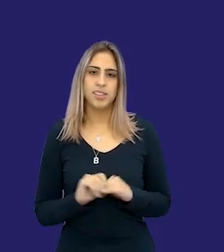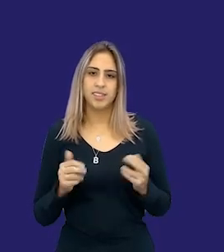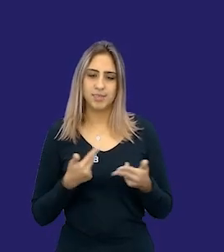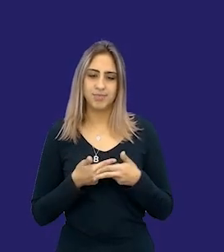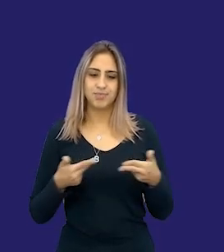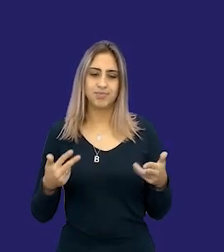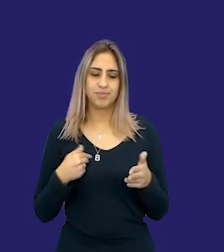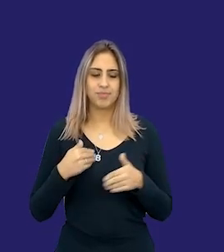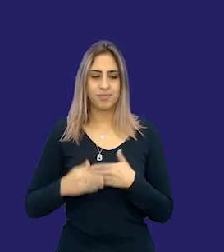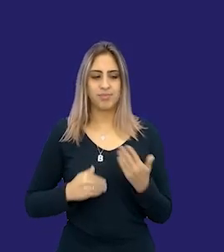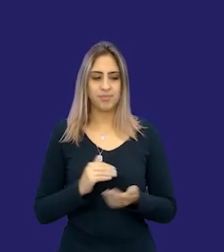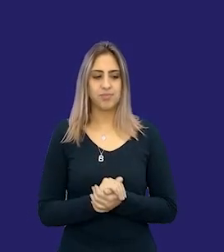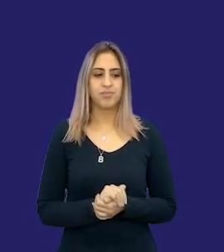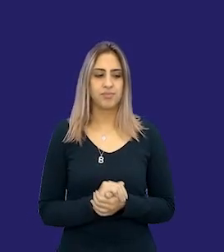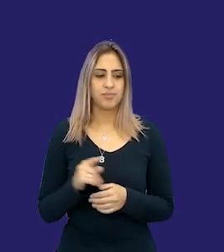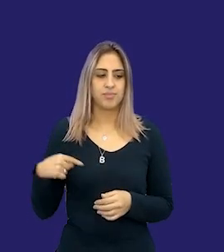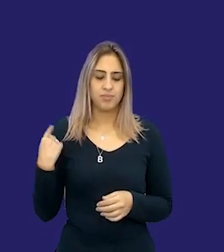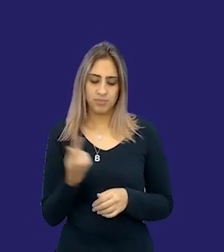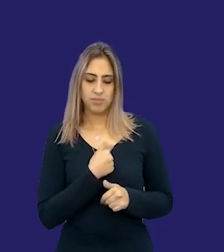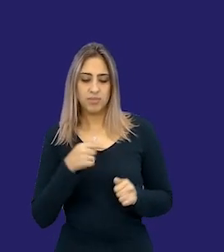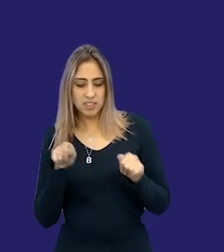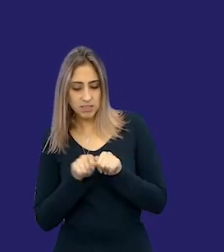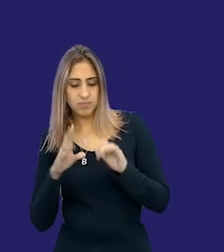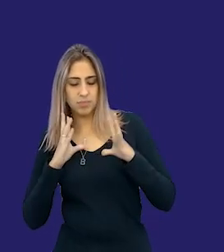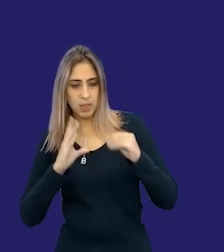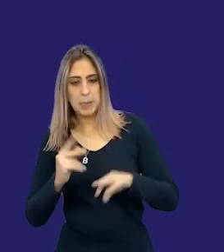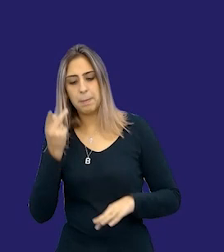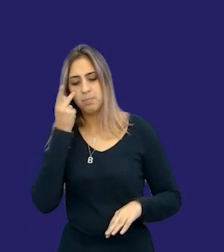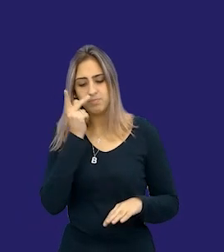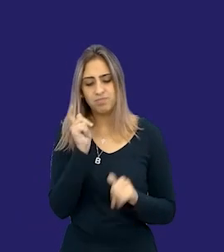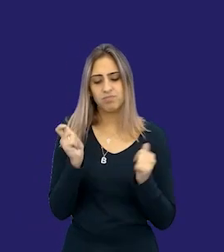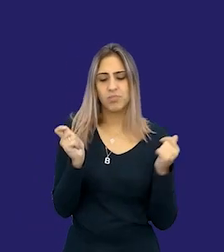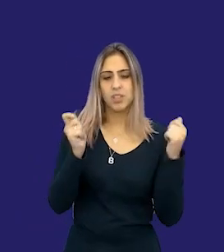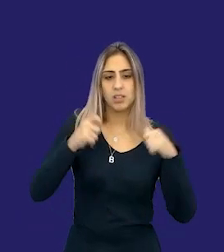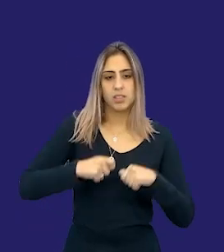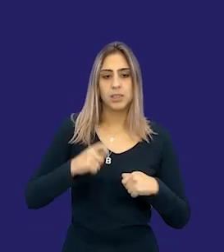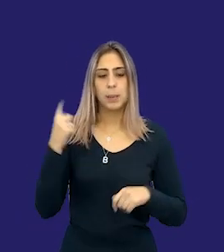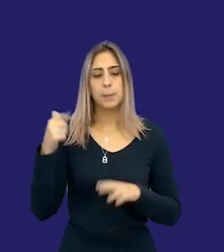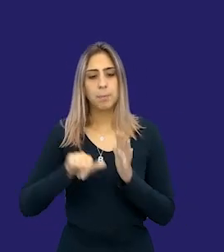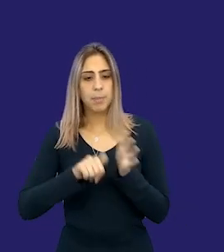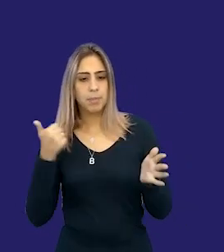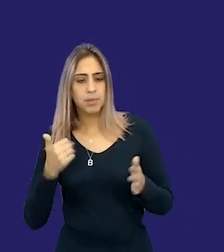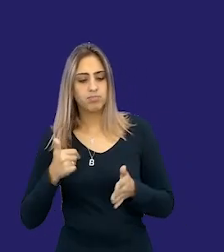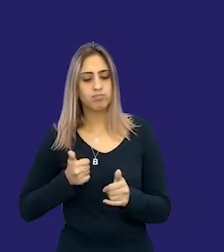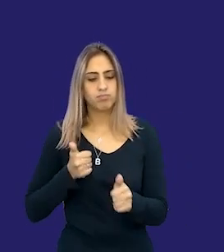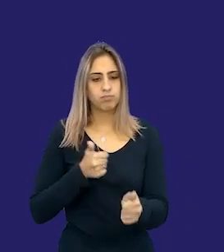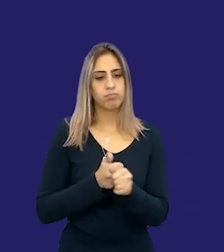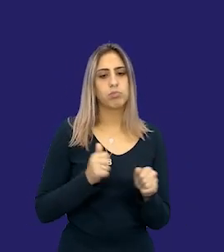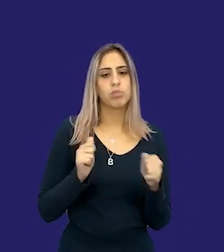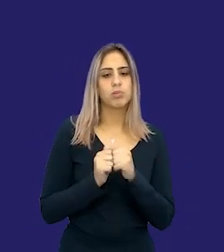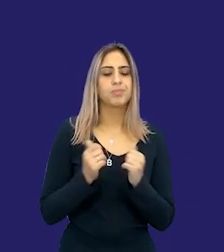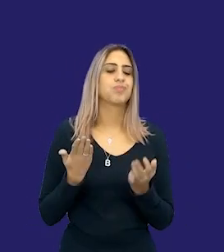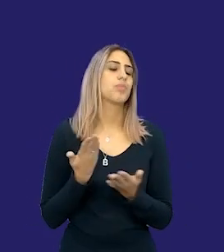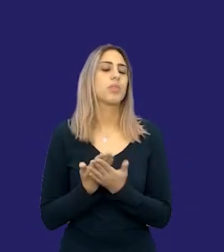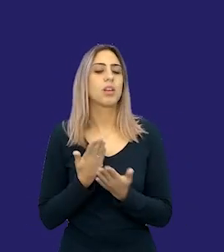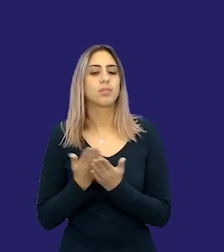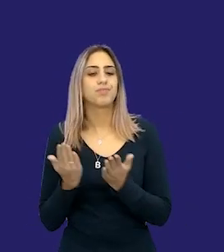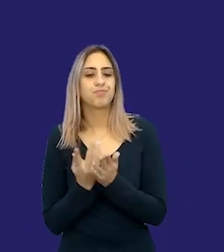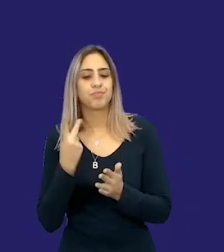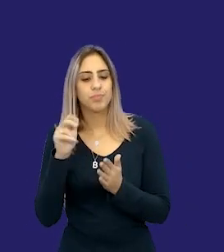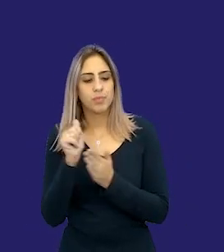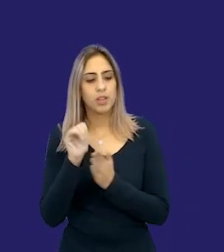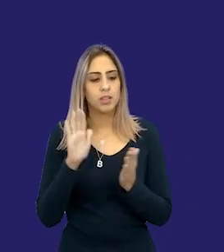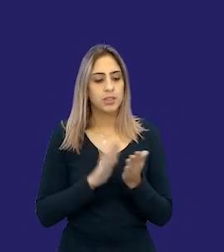por acaso. Nós fazemos isso para possibilitar uma primeira aproximação com as aulas e suas